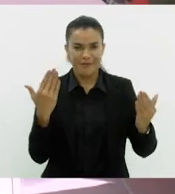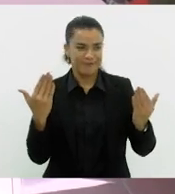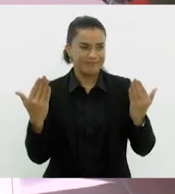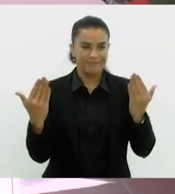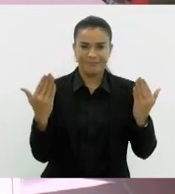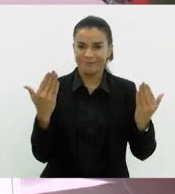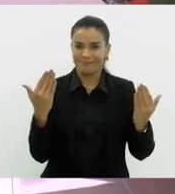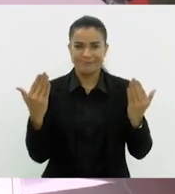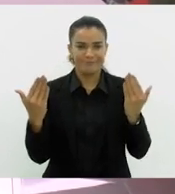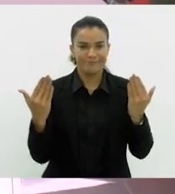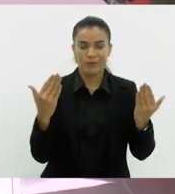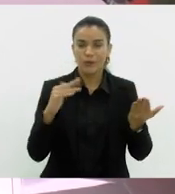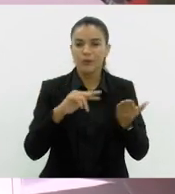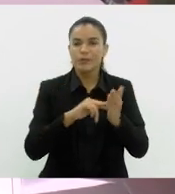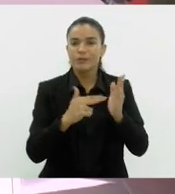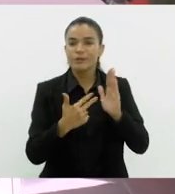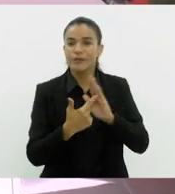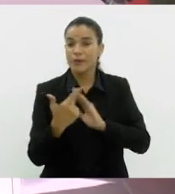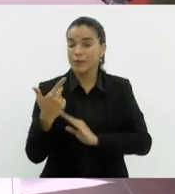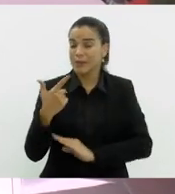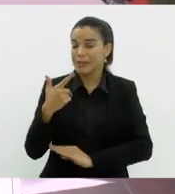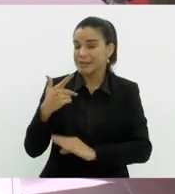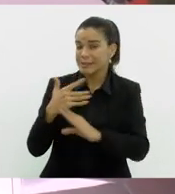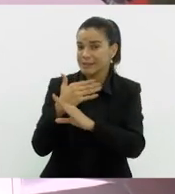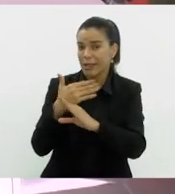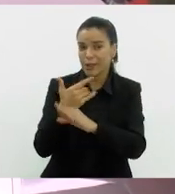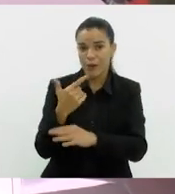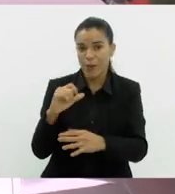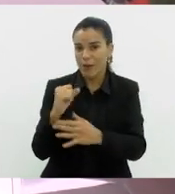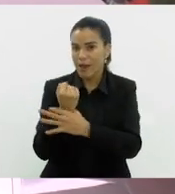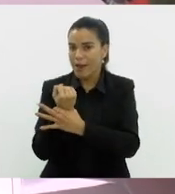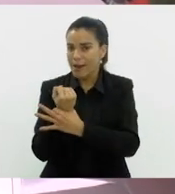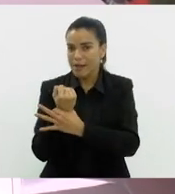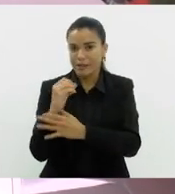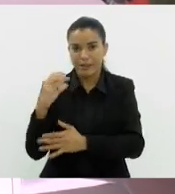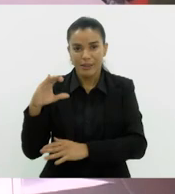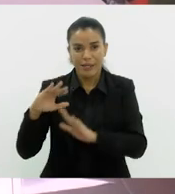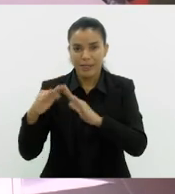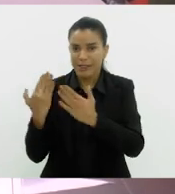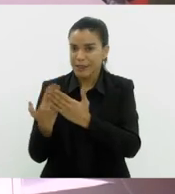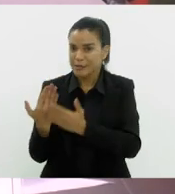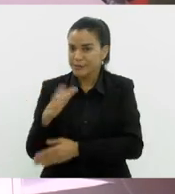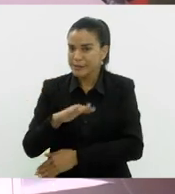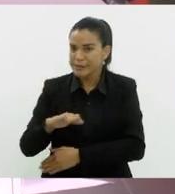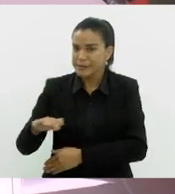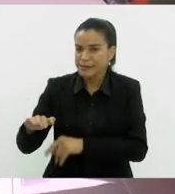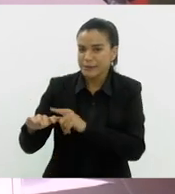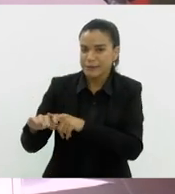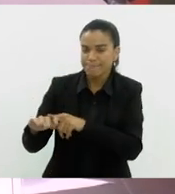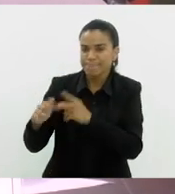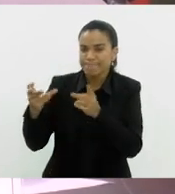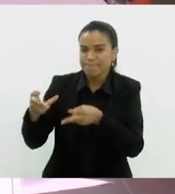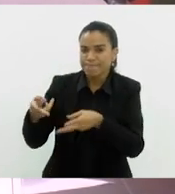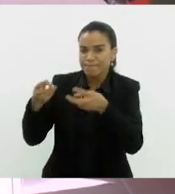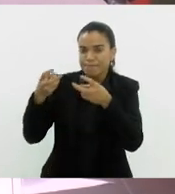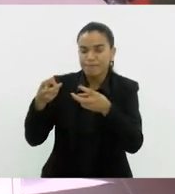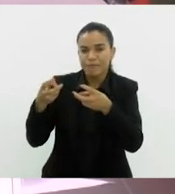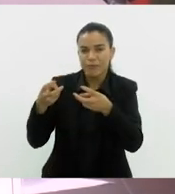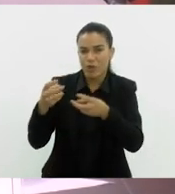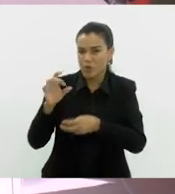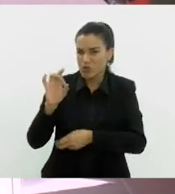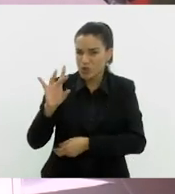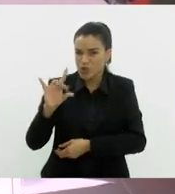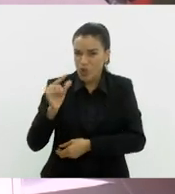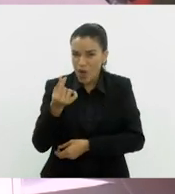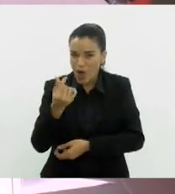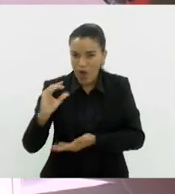orçamentárias também, o que, que representa. Uma cidade rica que não garante creche para suas crianças, é a gente ver que também não basta só